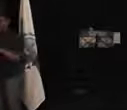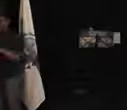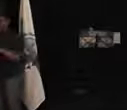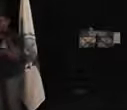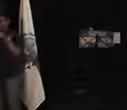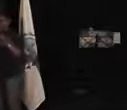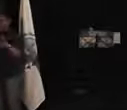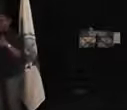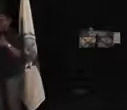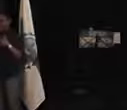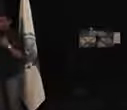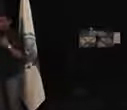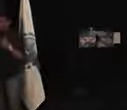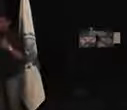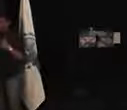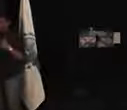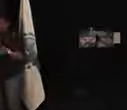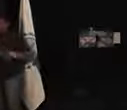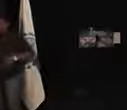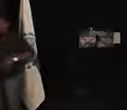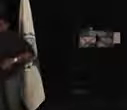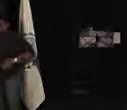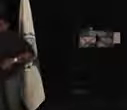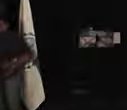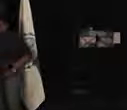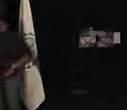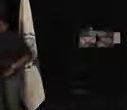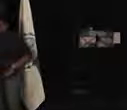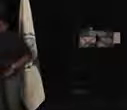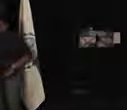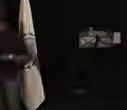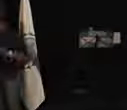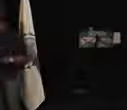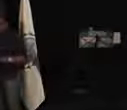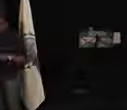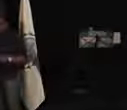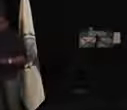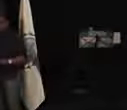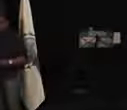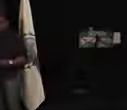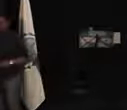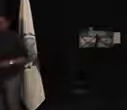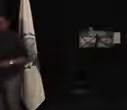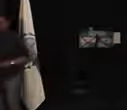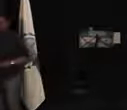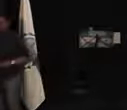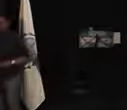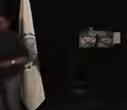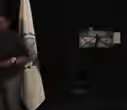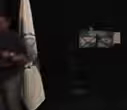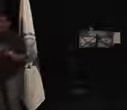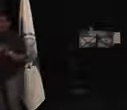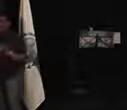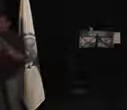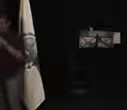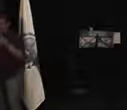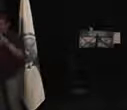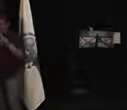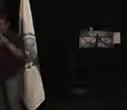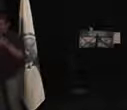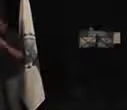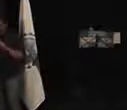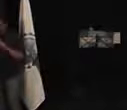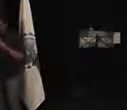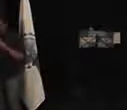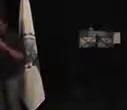alterações, problemas durante o parto, como causa do TDA. Durante a gestação, deficiência